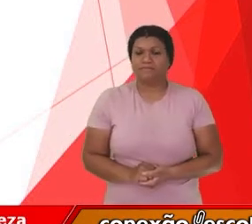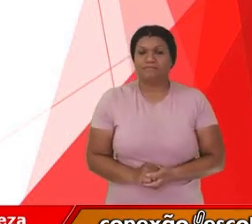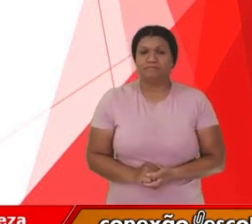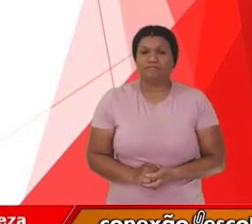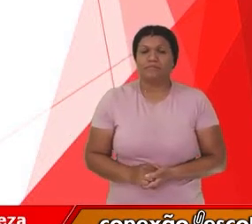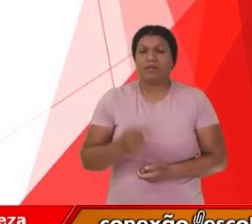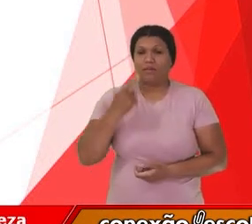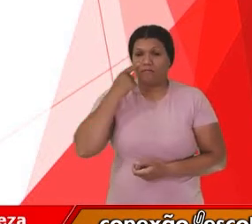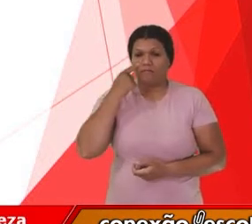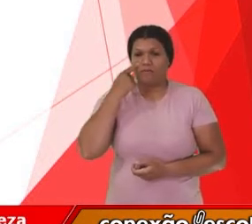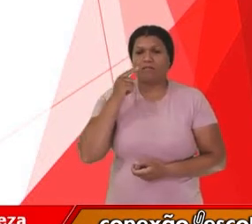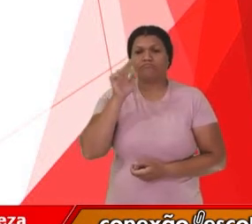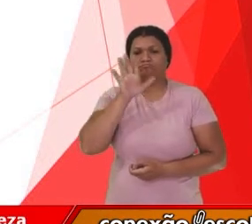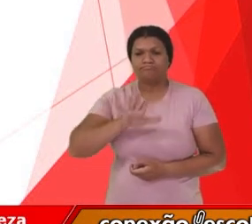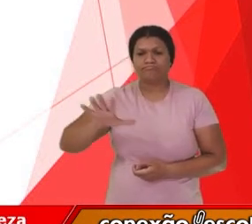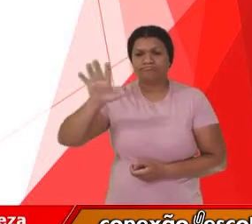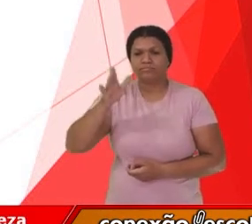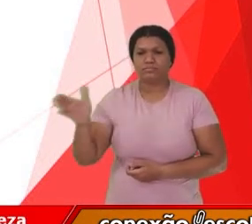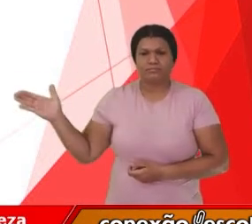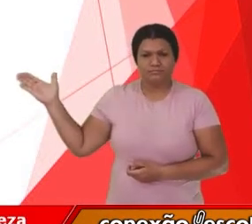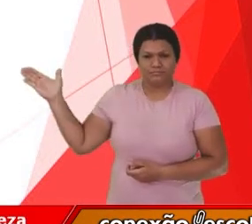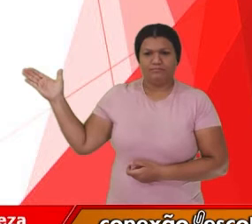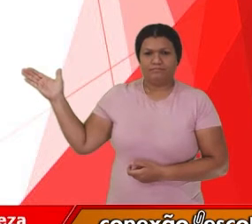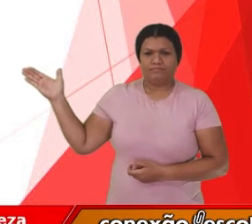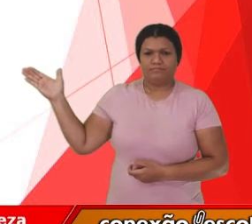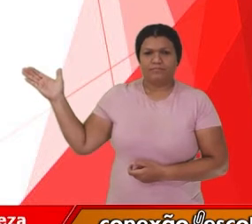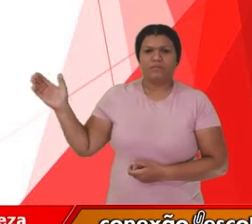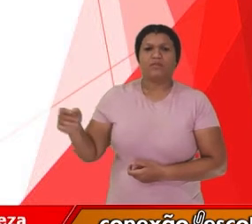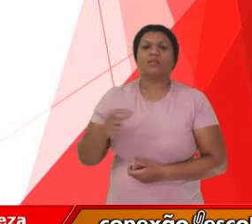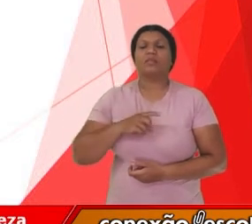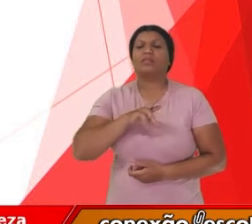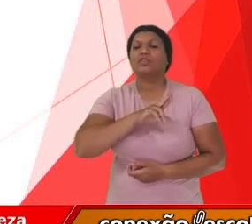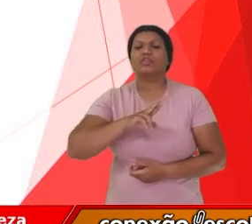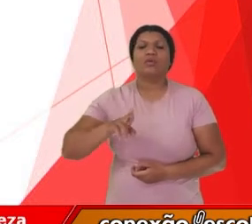Essa região do neurônio é chamado de